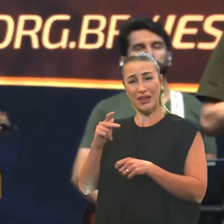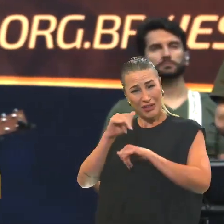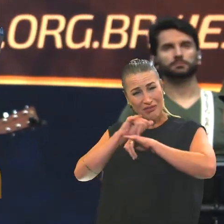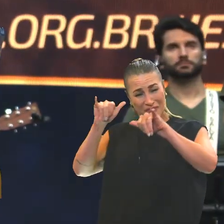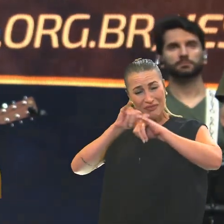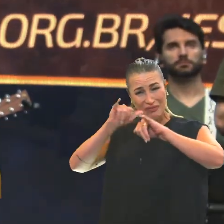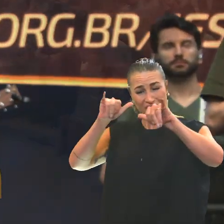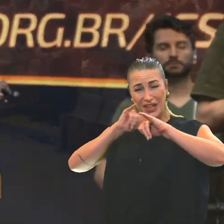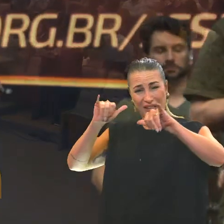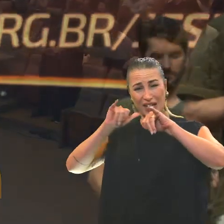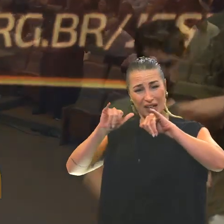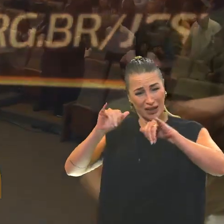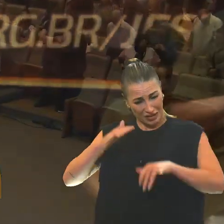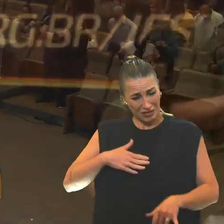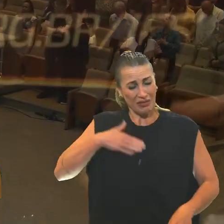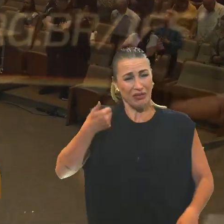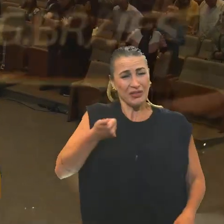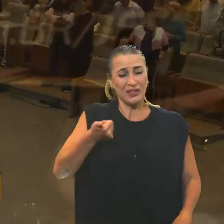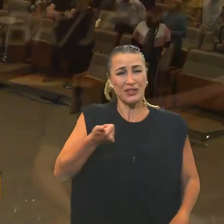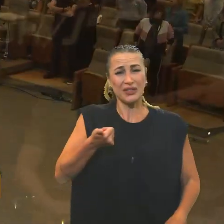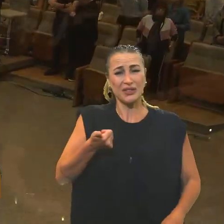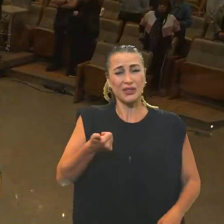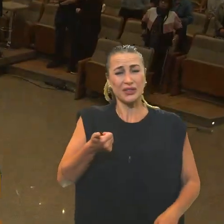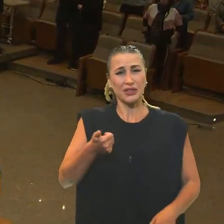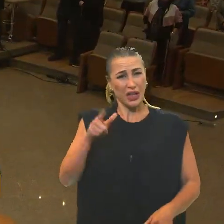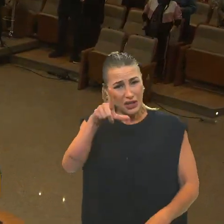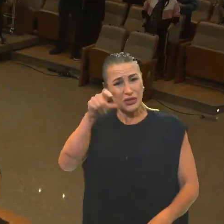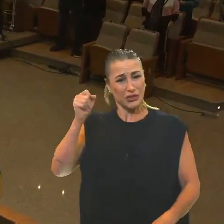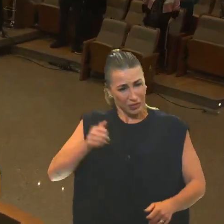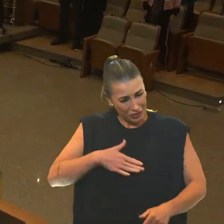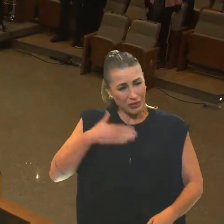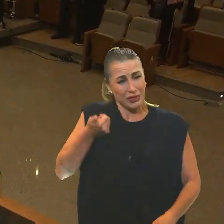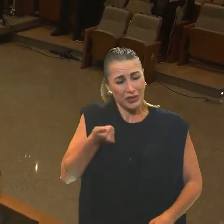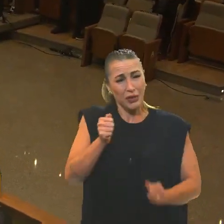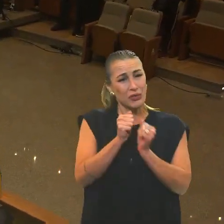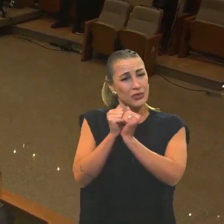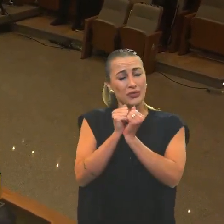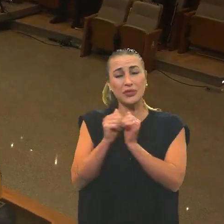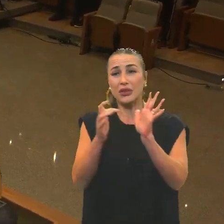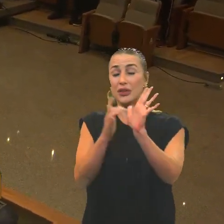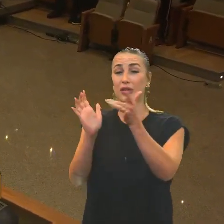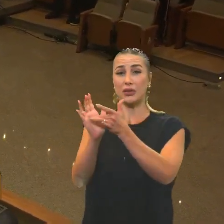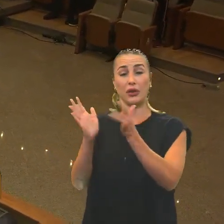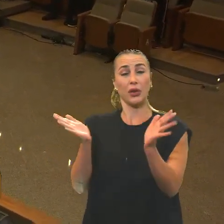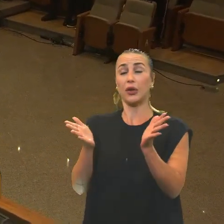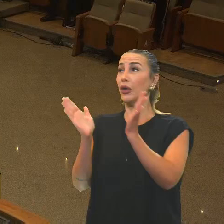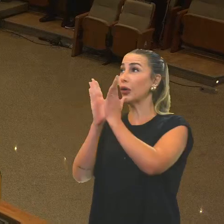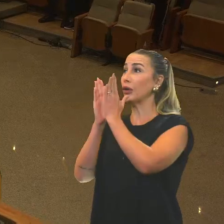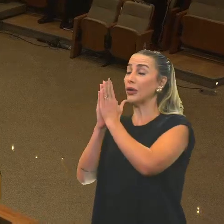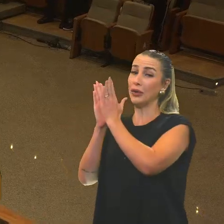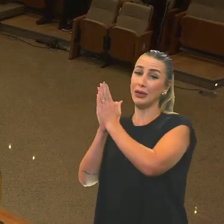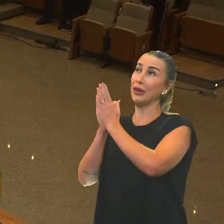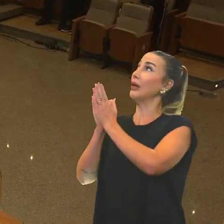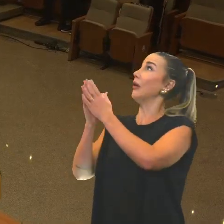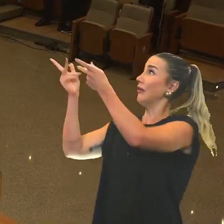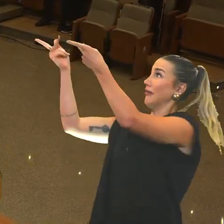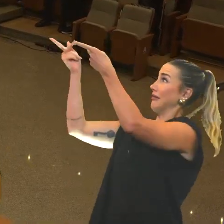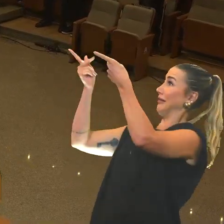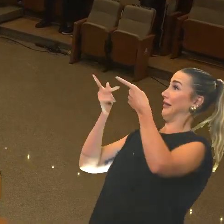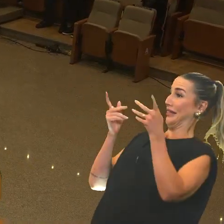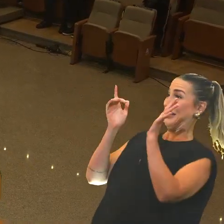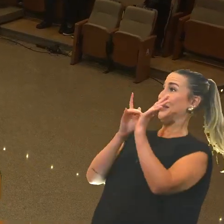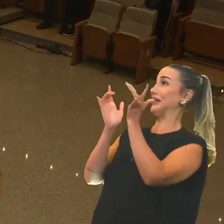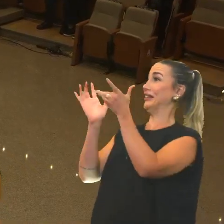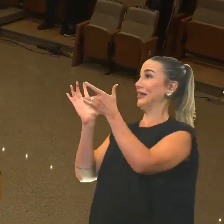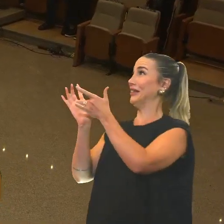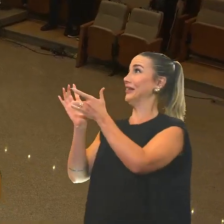que você está fazendo essa decisão corajosa hoje com Jesus, tá bom? Você vai orar agora e convidar Jesus para entrar na tua vida, tá